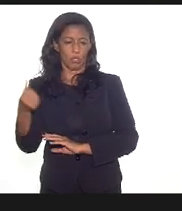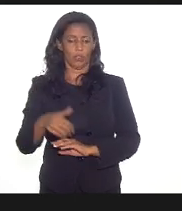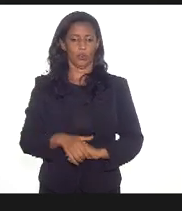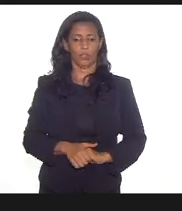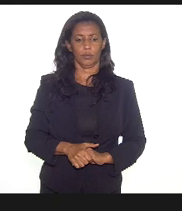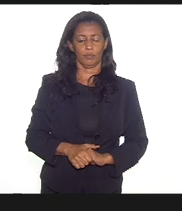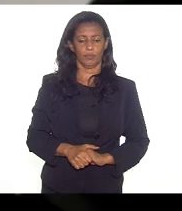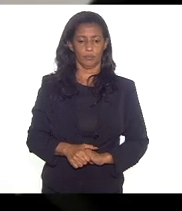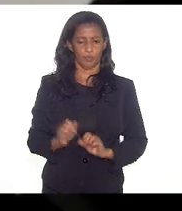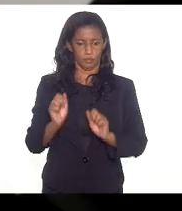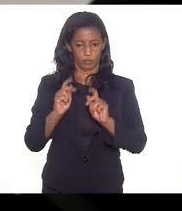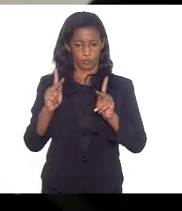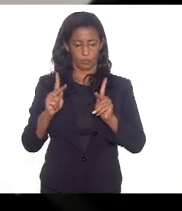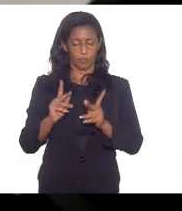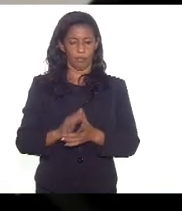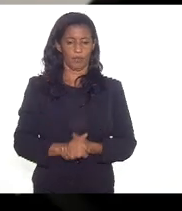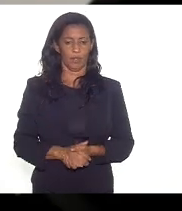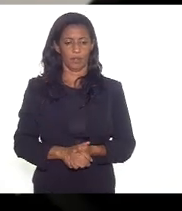Ok.